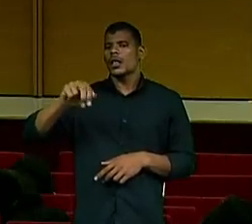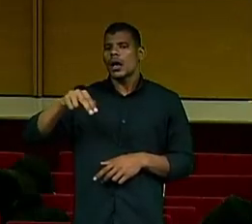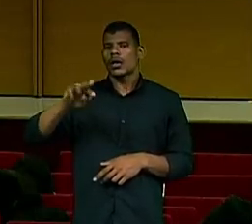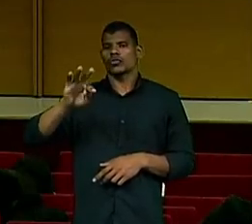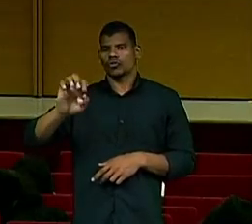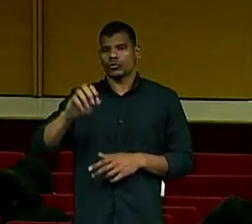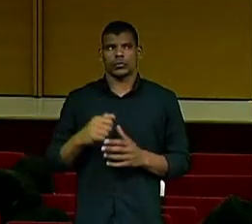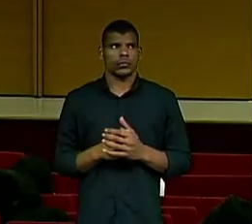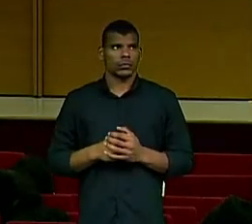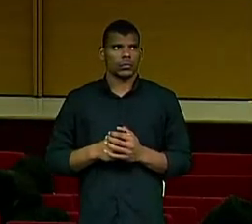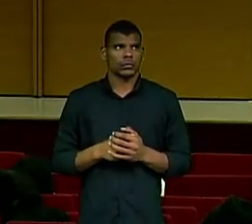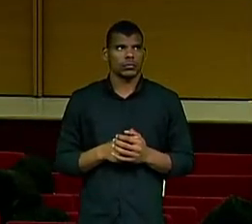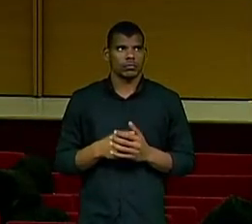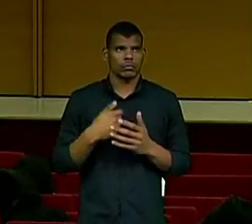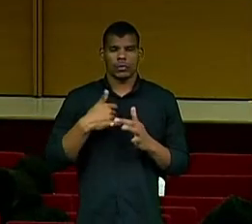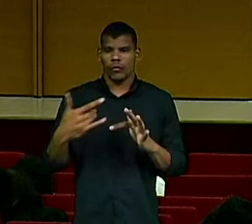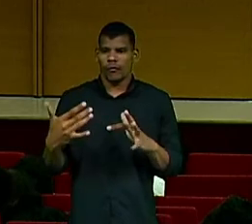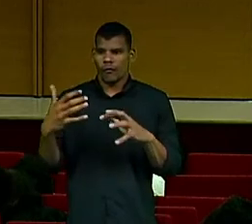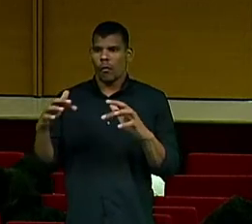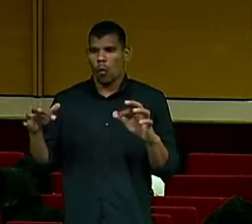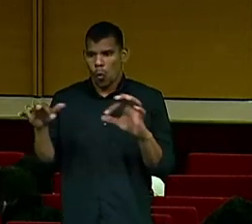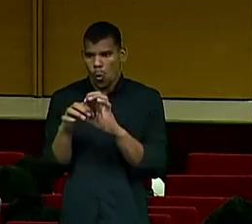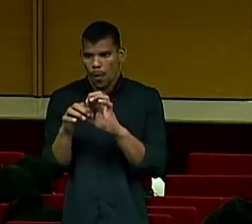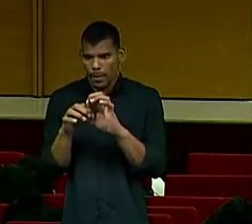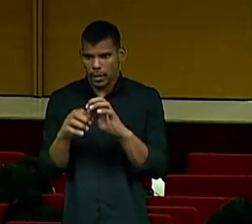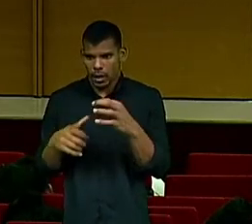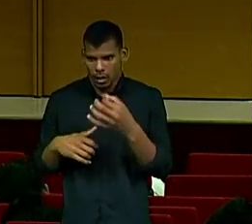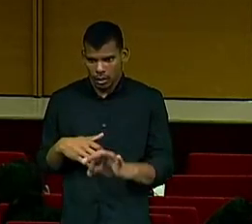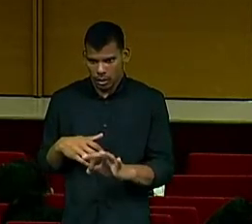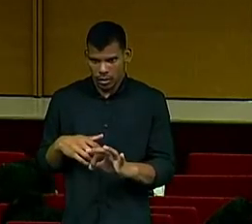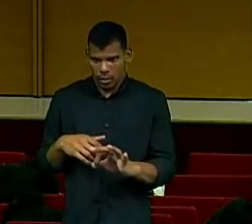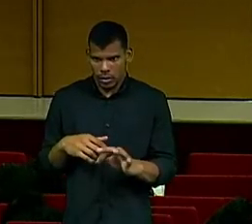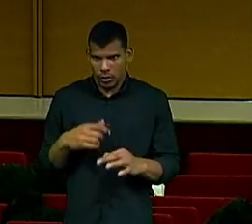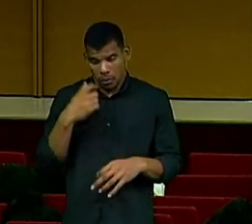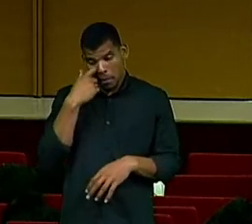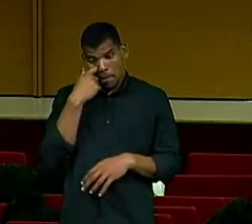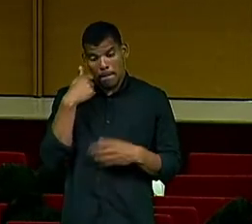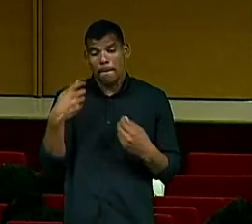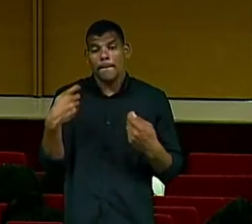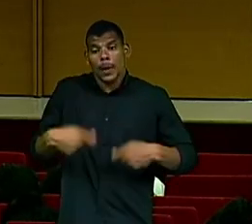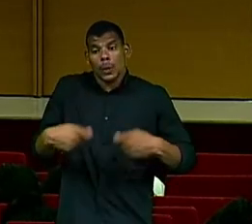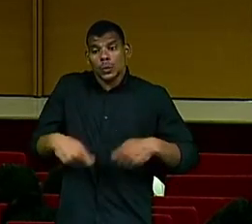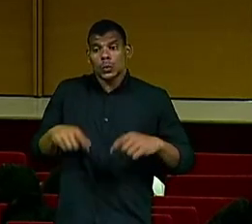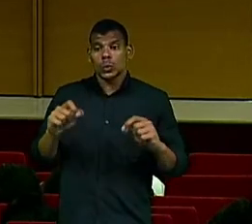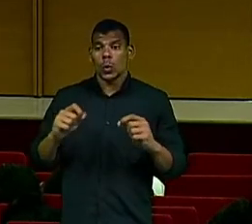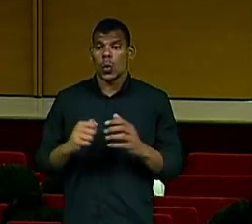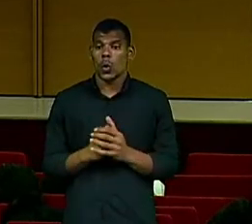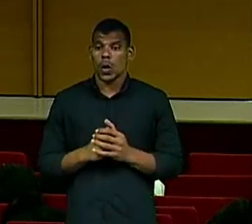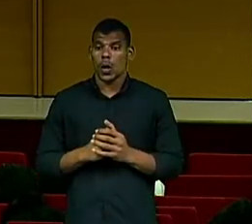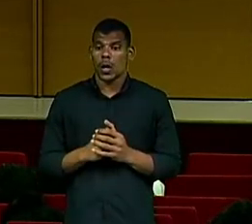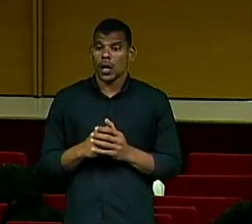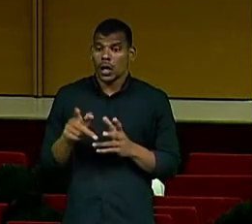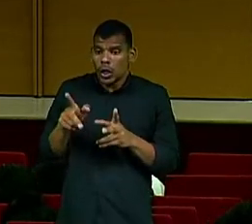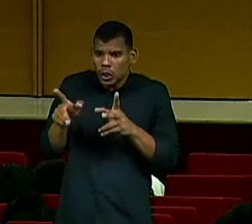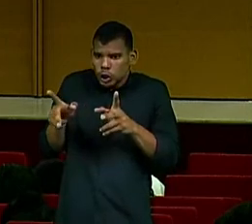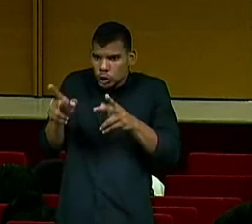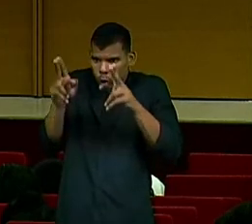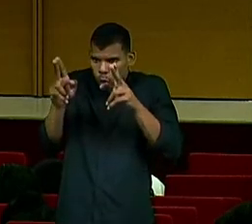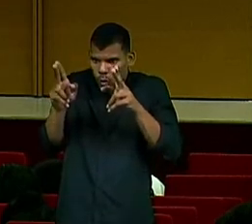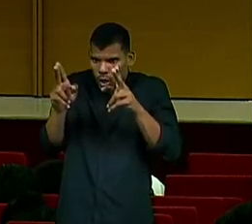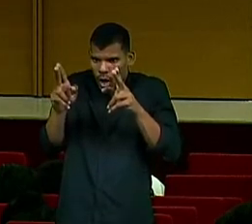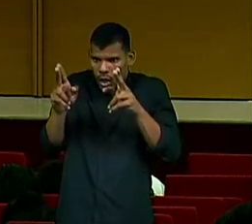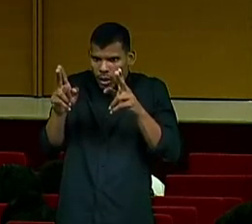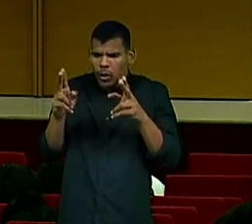diferentes organismos para isso Eu precisaria de uma tesoura microscópica porque